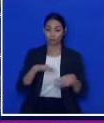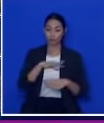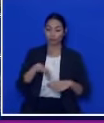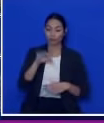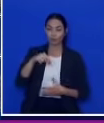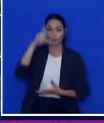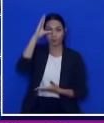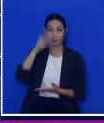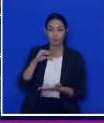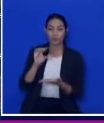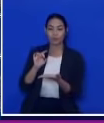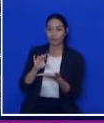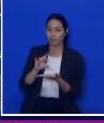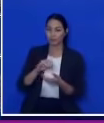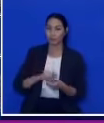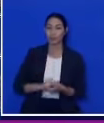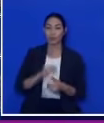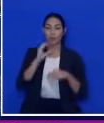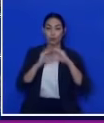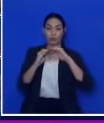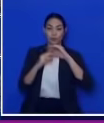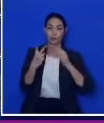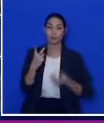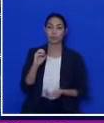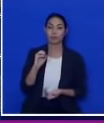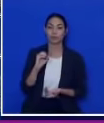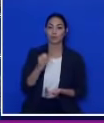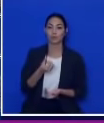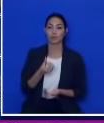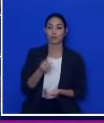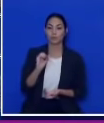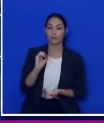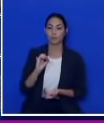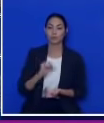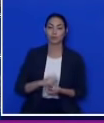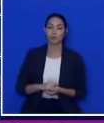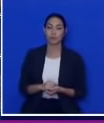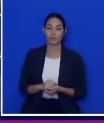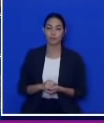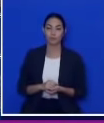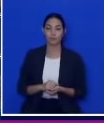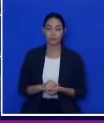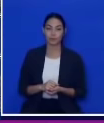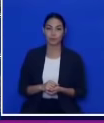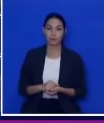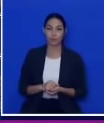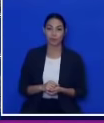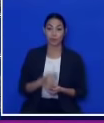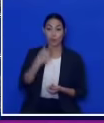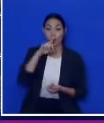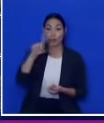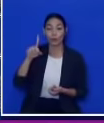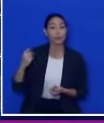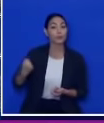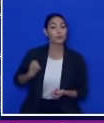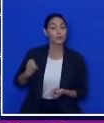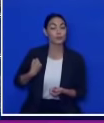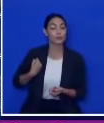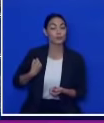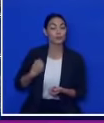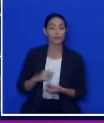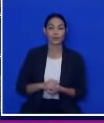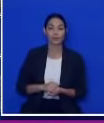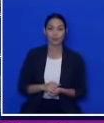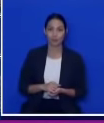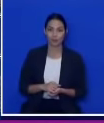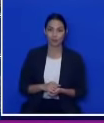sorteio desta noite da Loto Fácil Concurso 2060. Qual será o último número? Vem